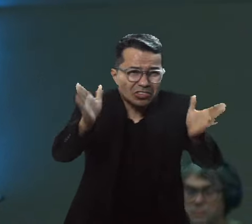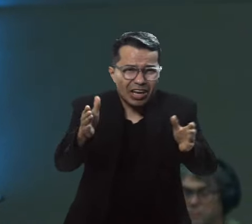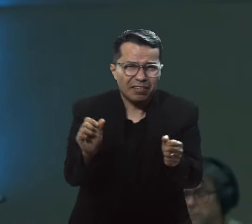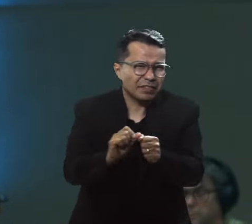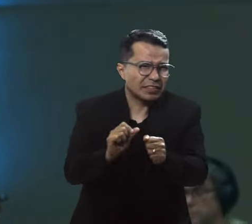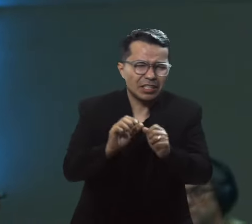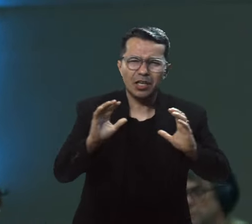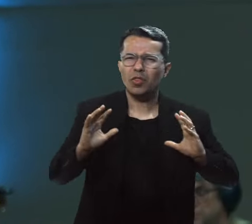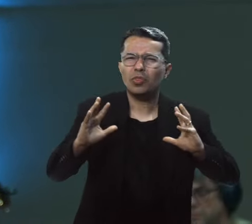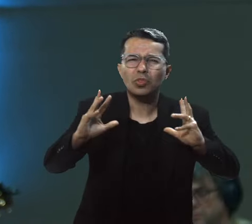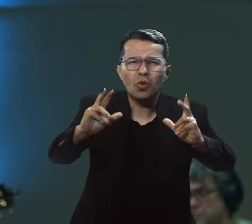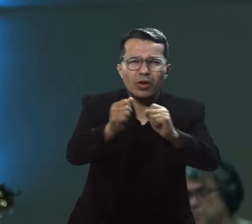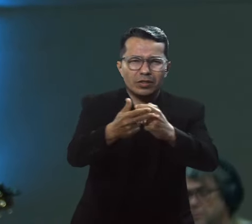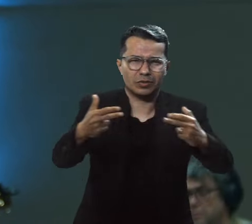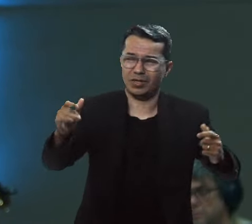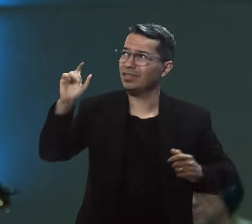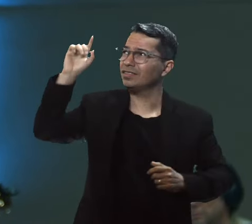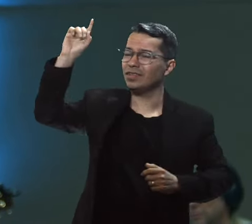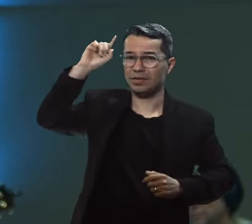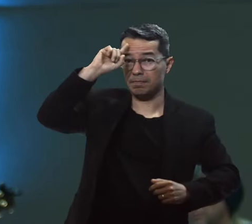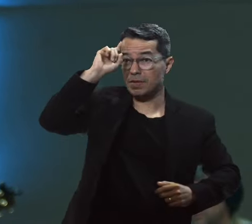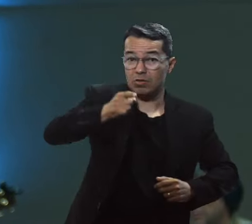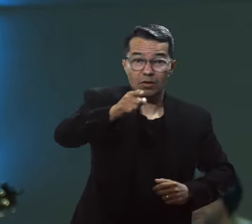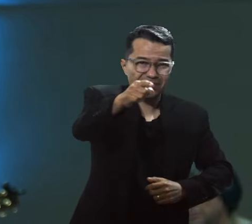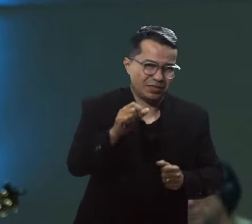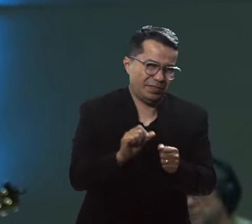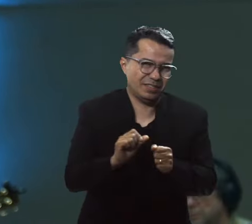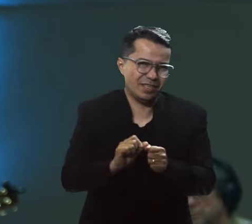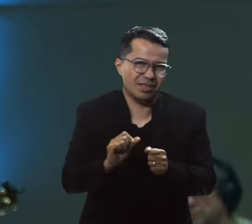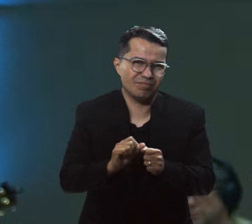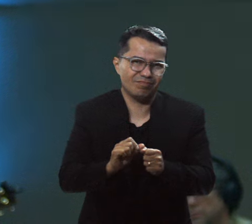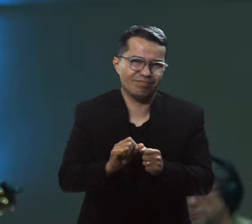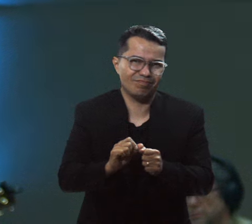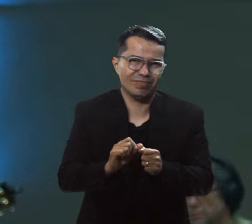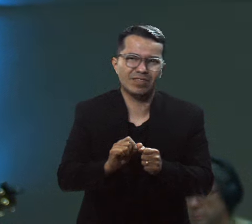você fazer? Isso tudo vai acabar.